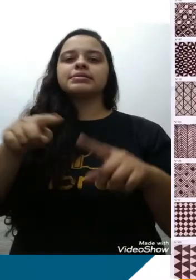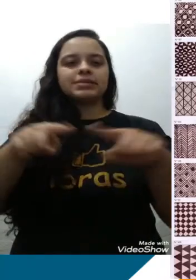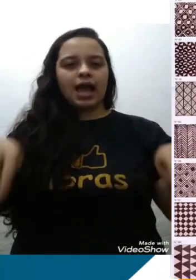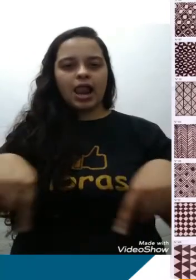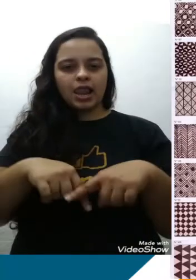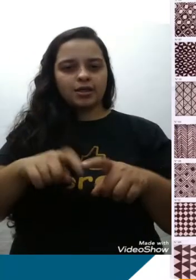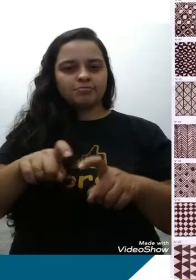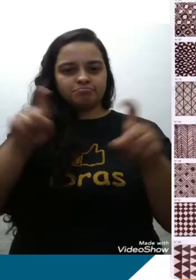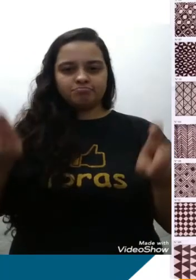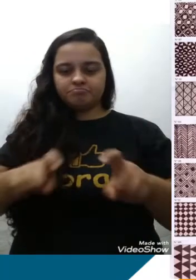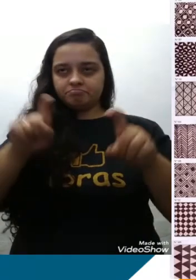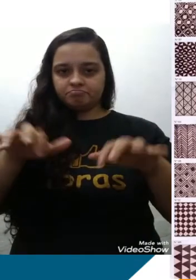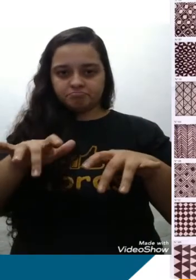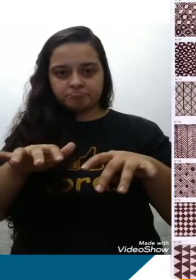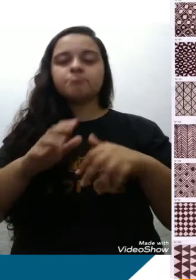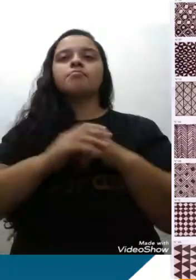Indígenas numa sala de computação.